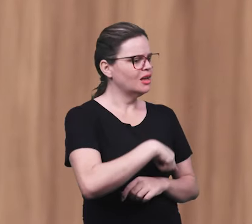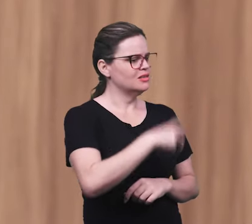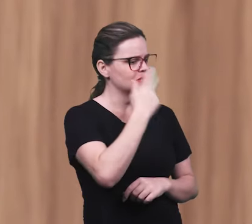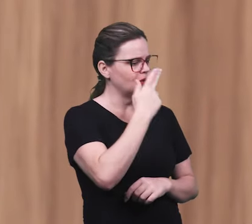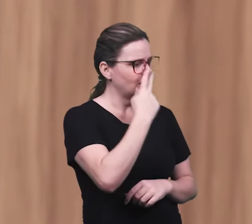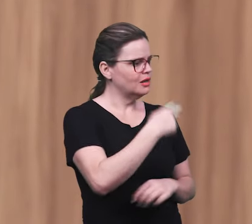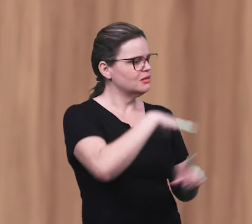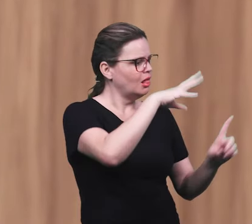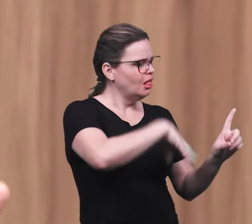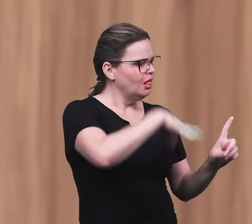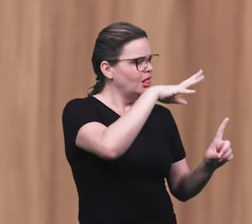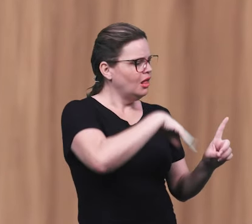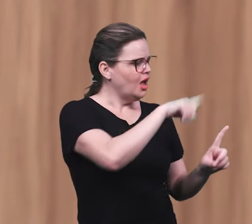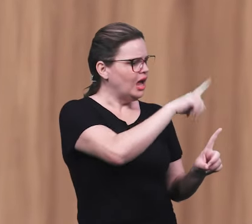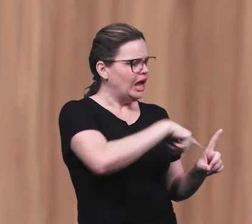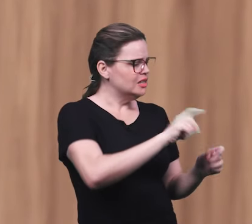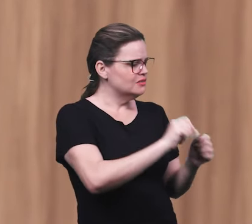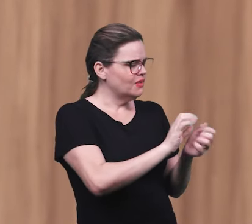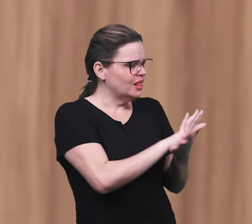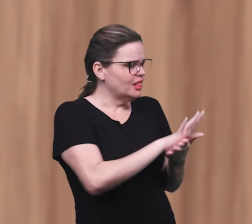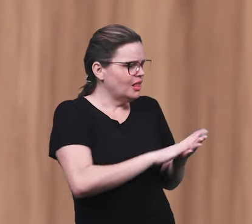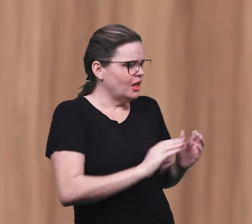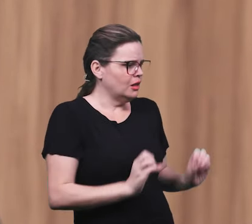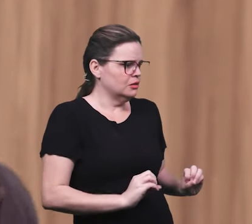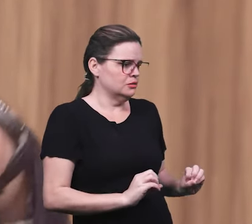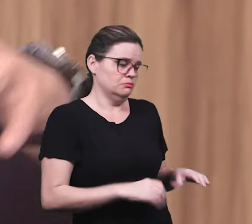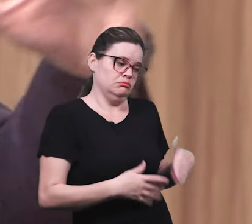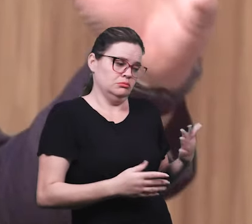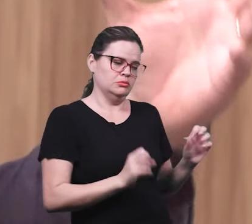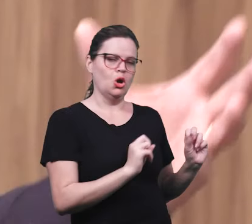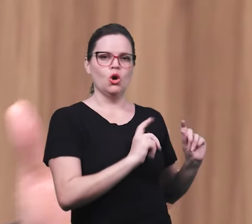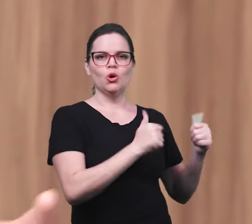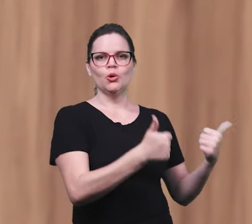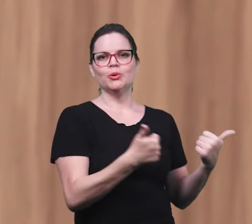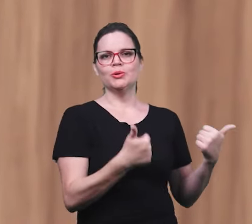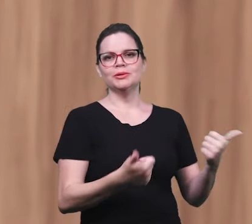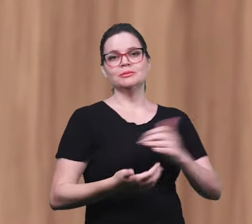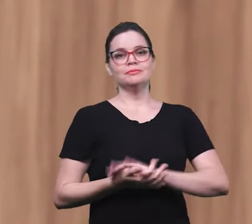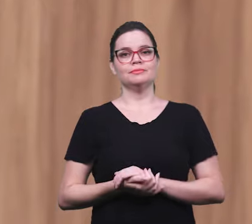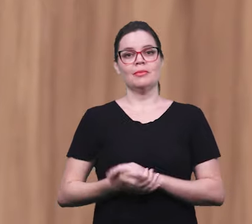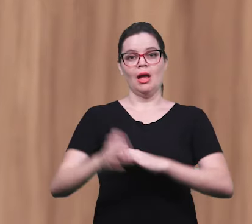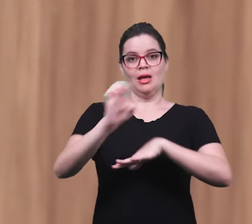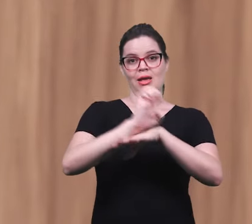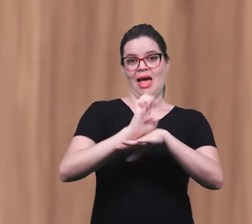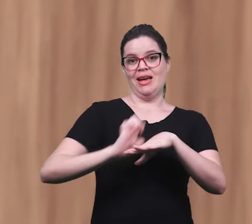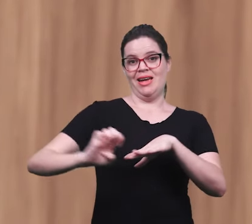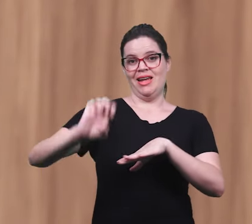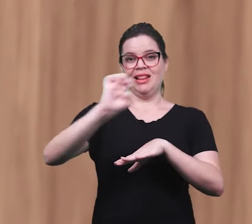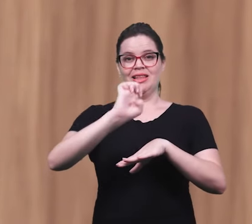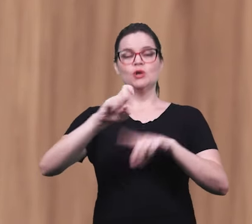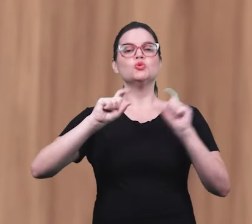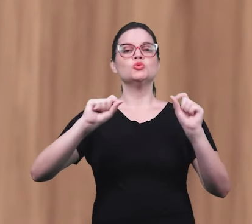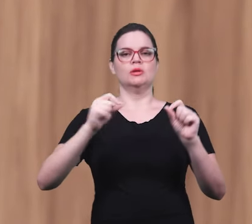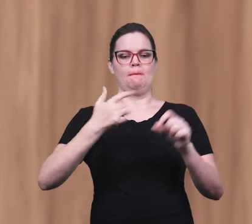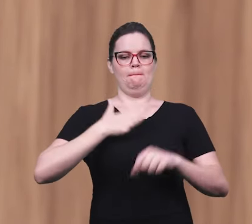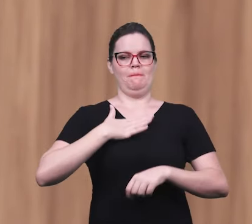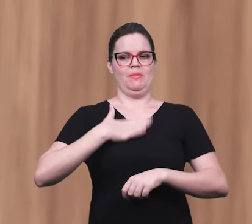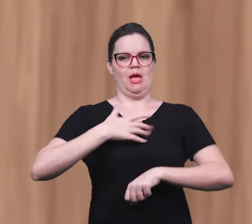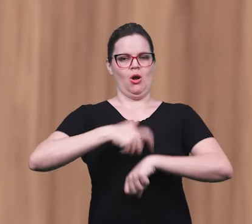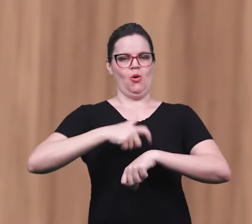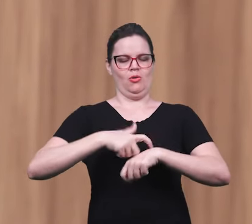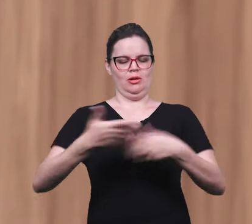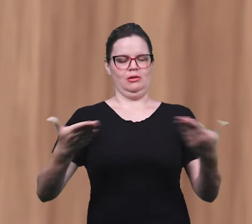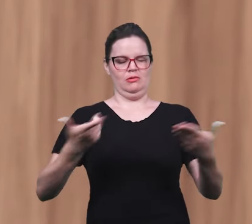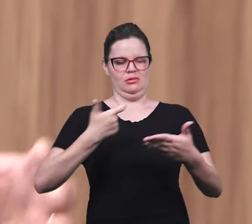pega, agora é a minha vez, né? Todo aquele cenário é um cenário propício para Deus operar o